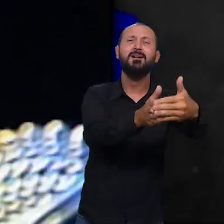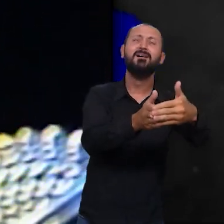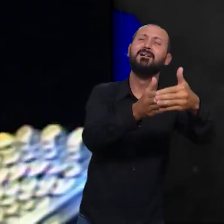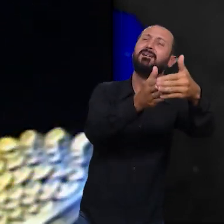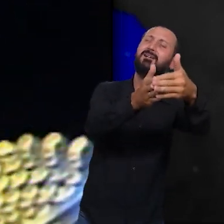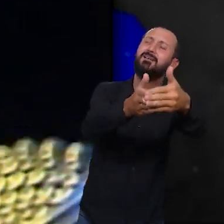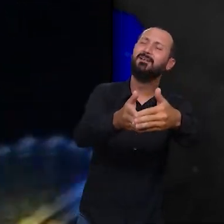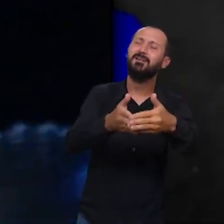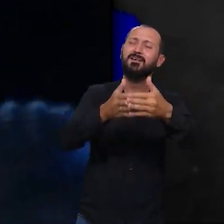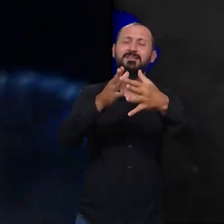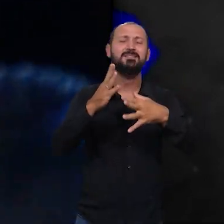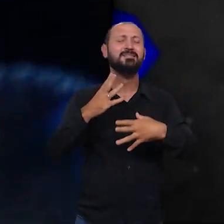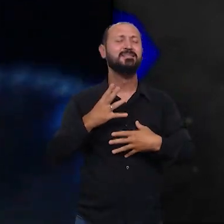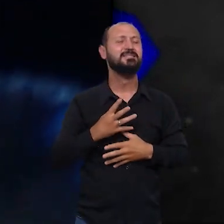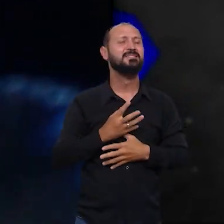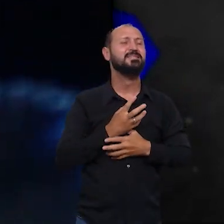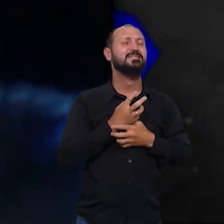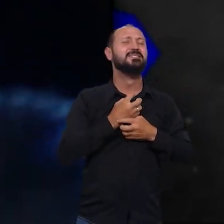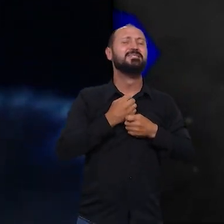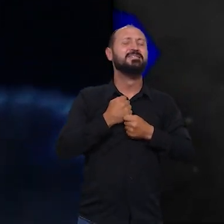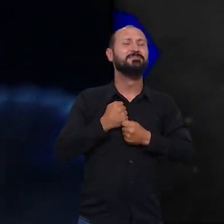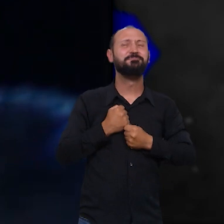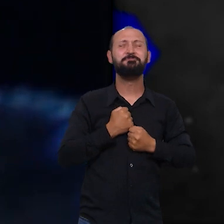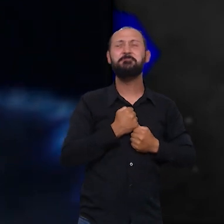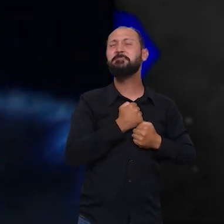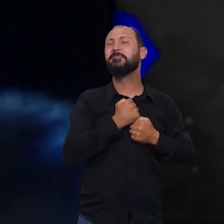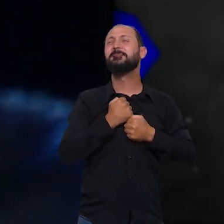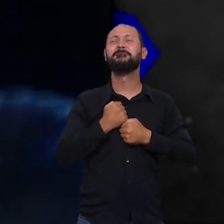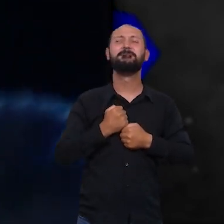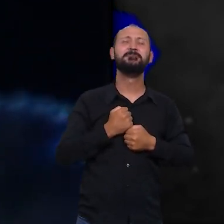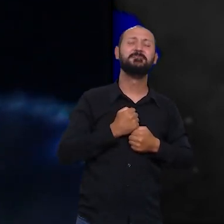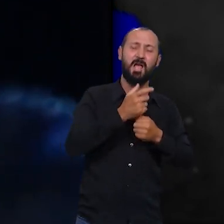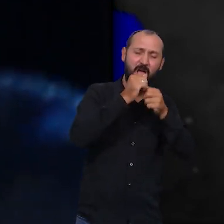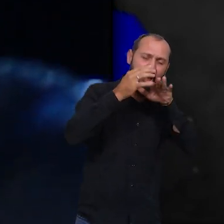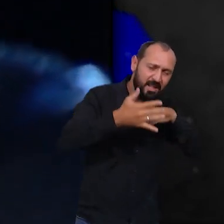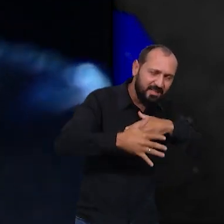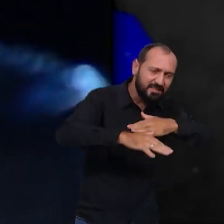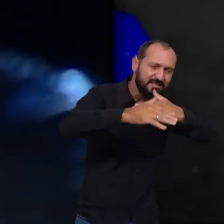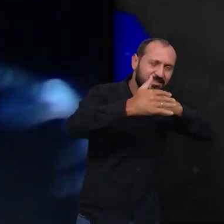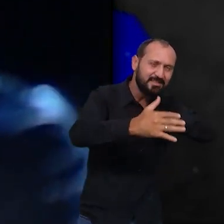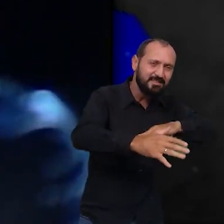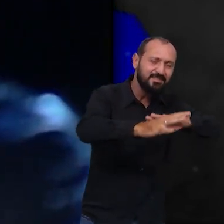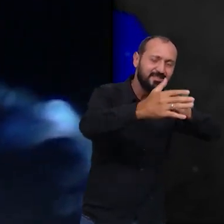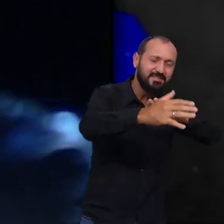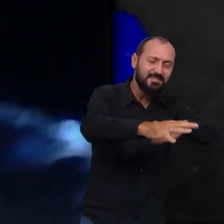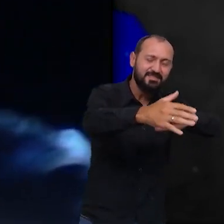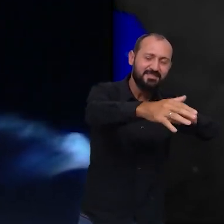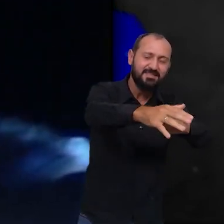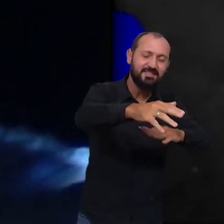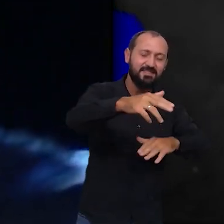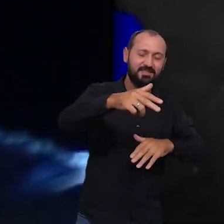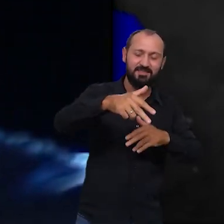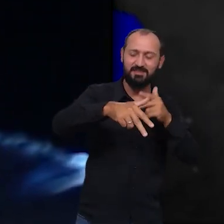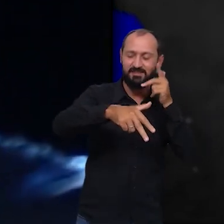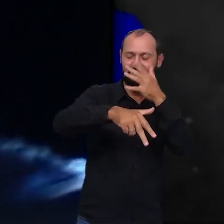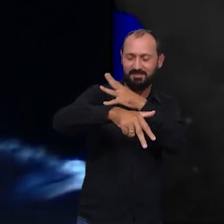dor. Nestas águas tão serenas vai levando meu